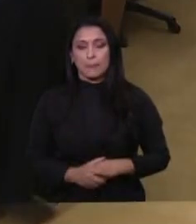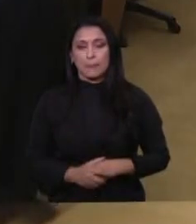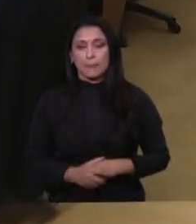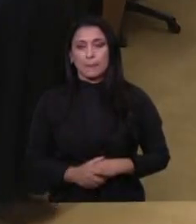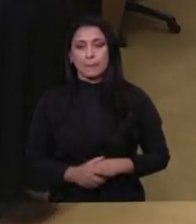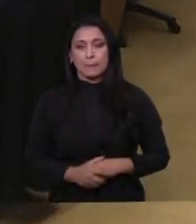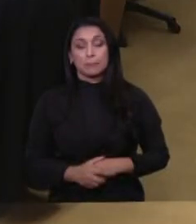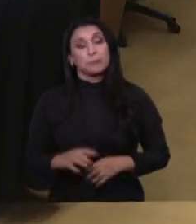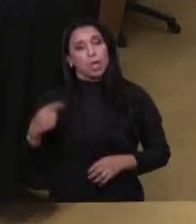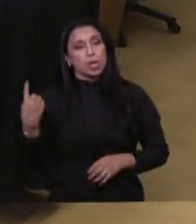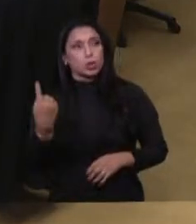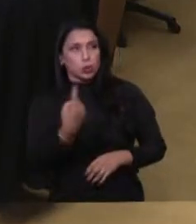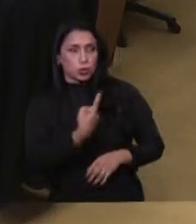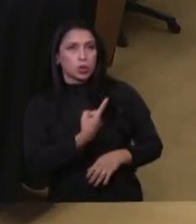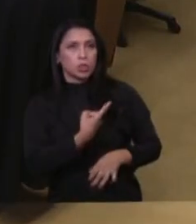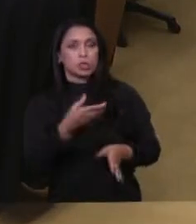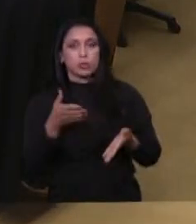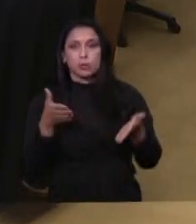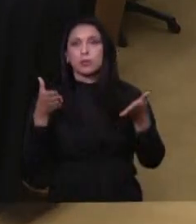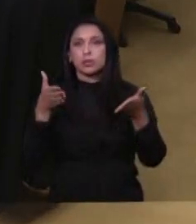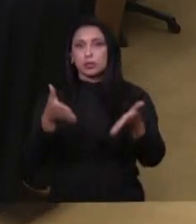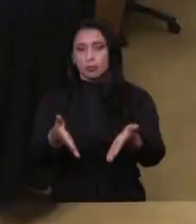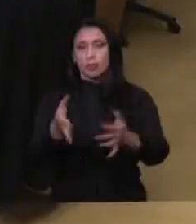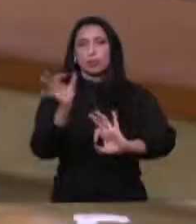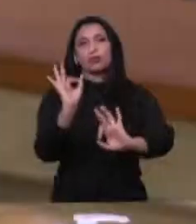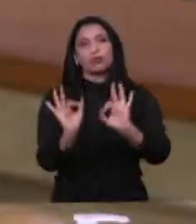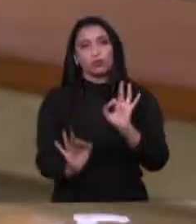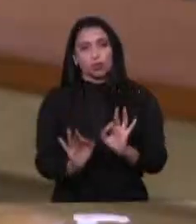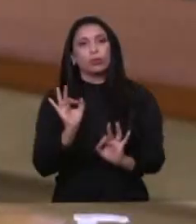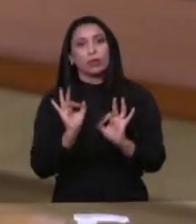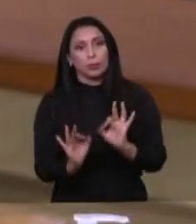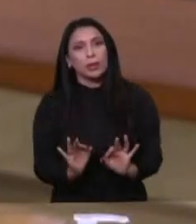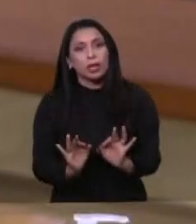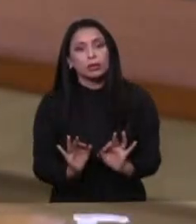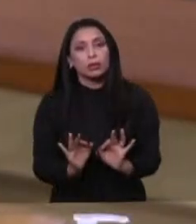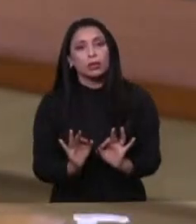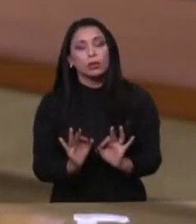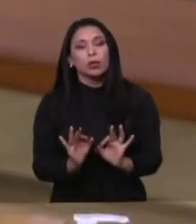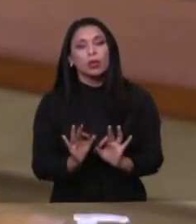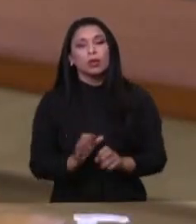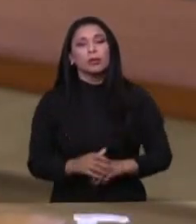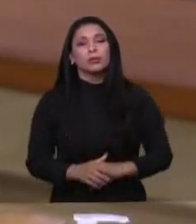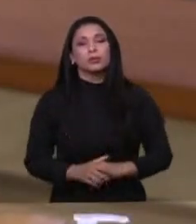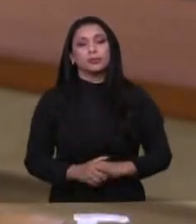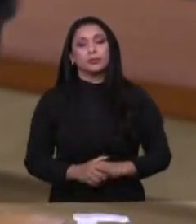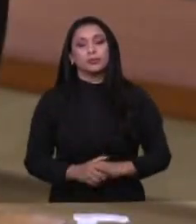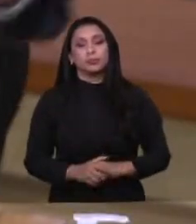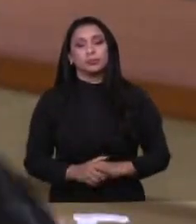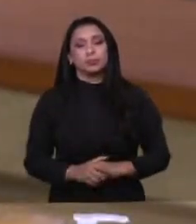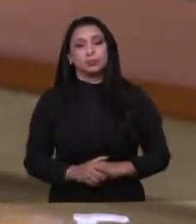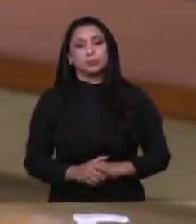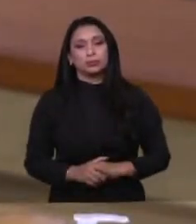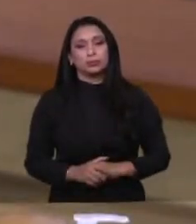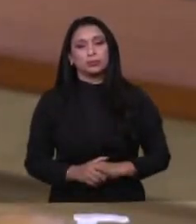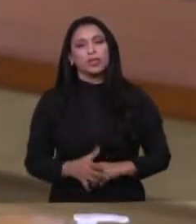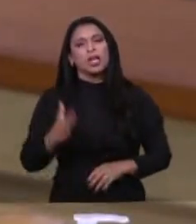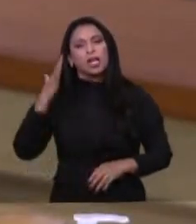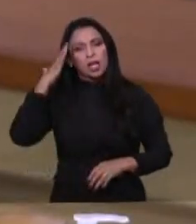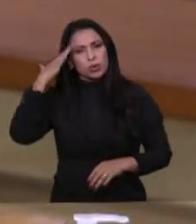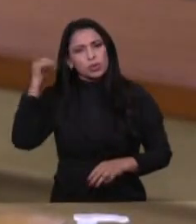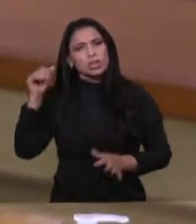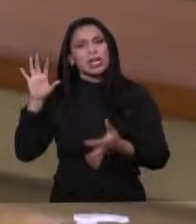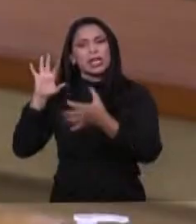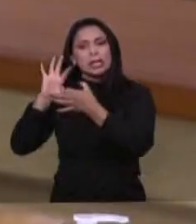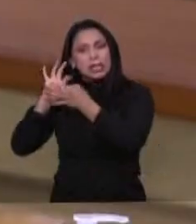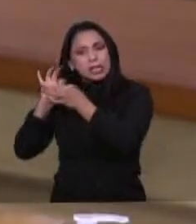nós estamos participando de um julgamento que ele vai nortear, eu sei que tem todo esse contexto